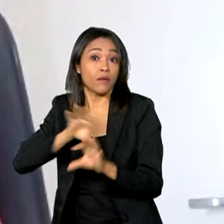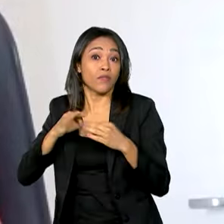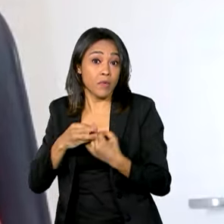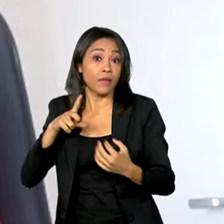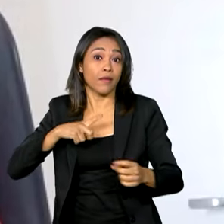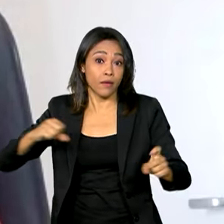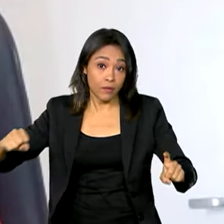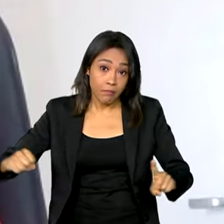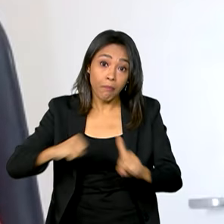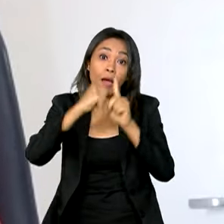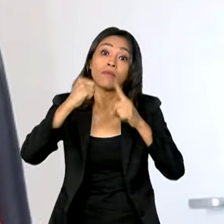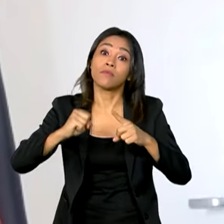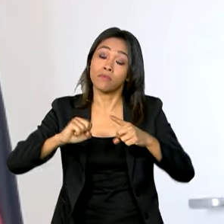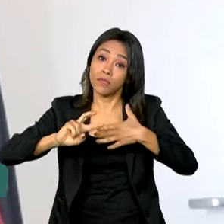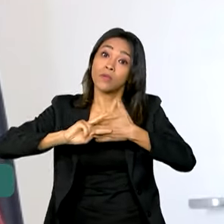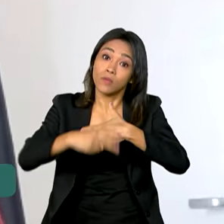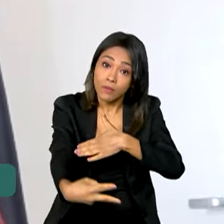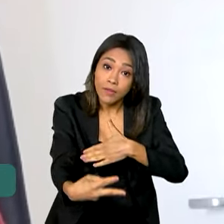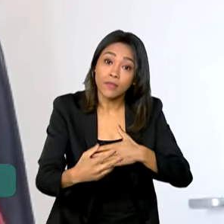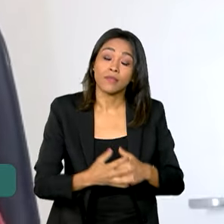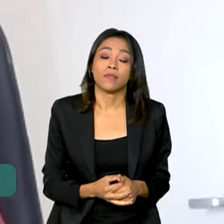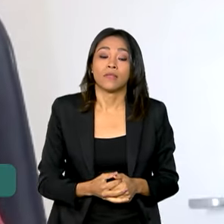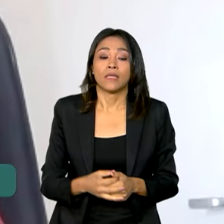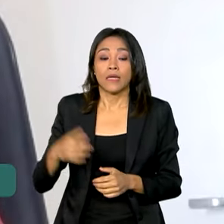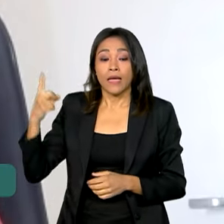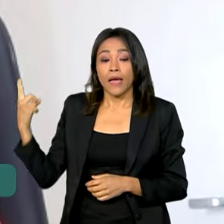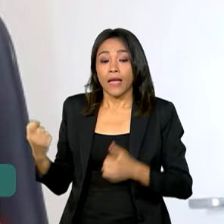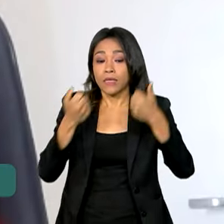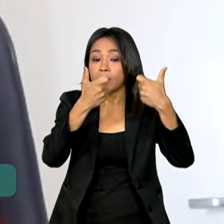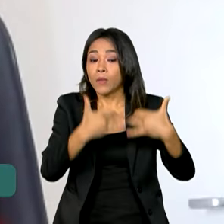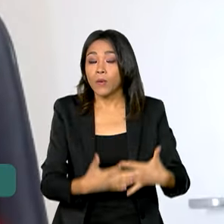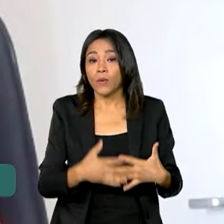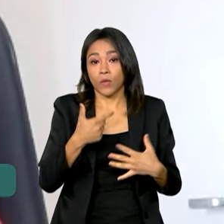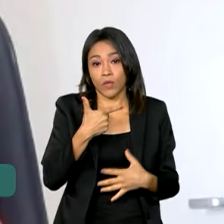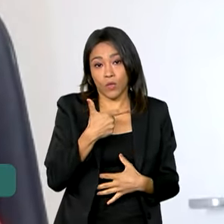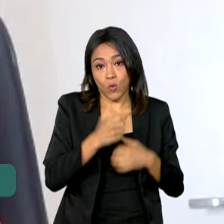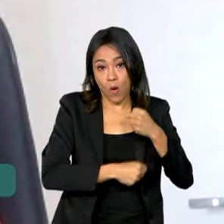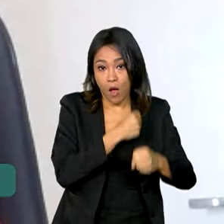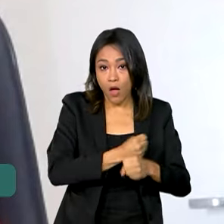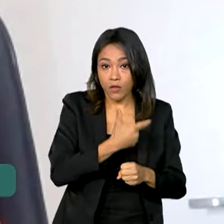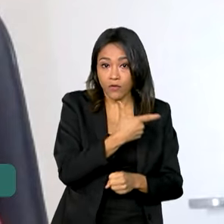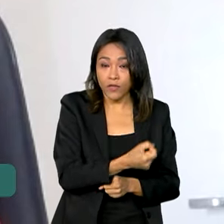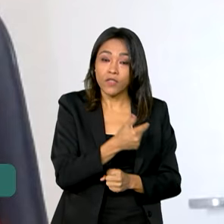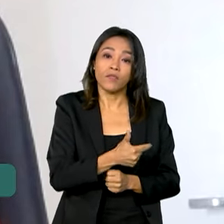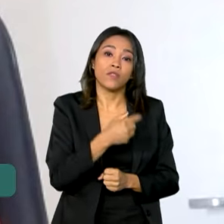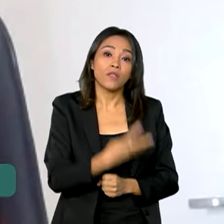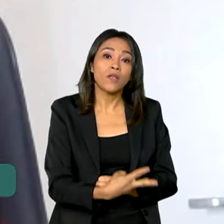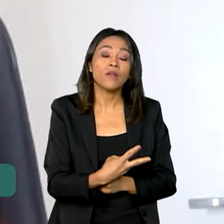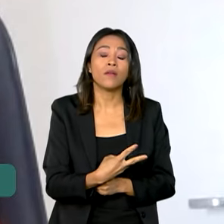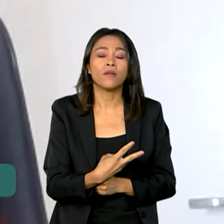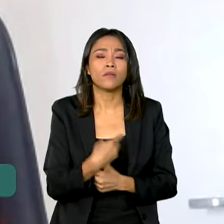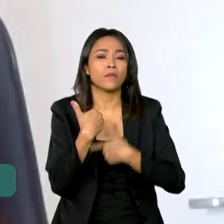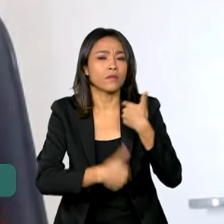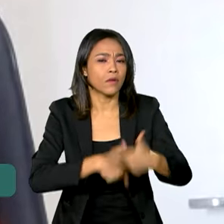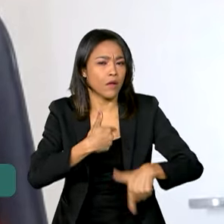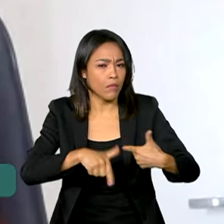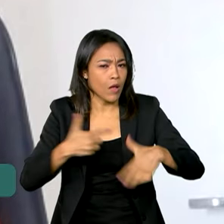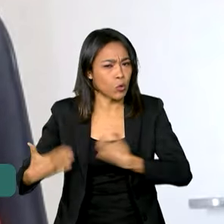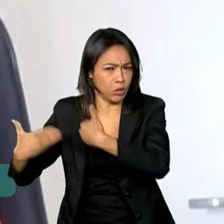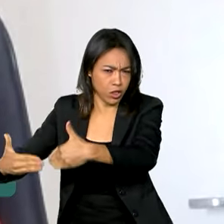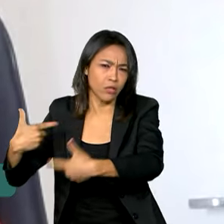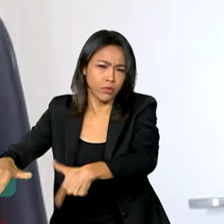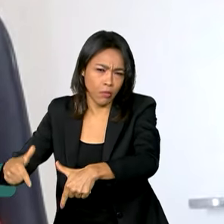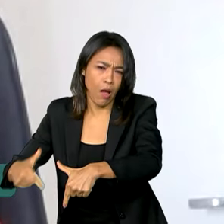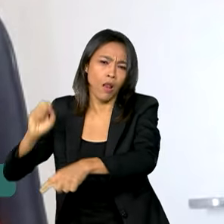cenário. Importante dizer também que no ano de 2023, a Inspeção do Trabalho, do Ministério do Trabalho e